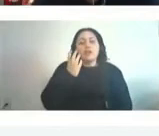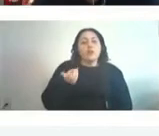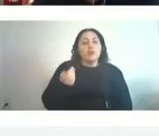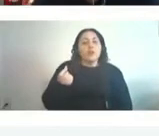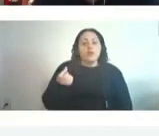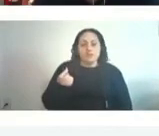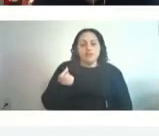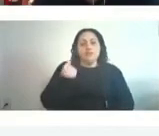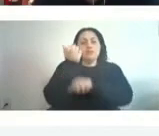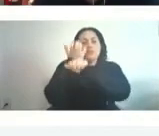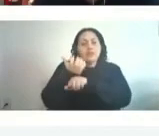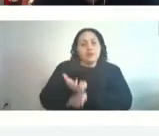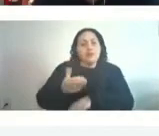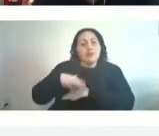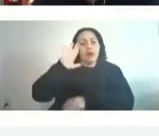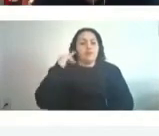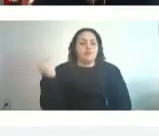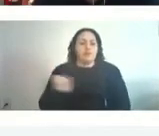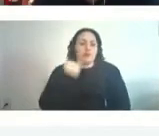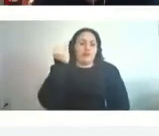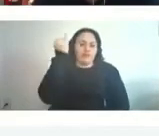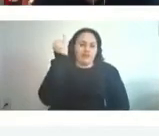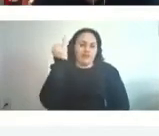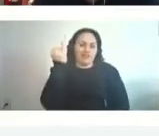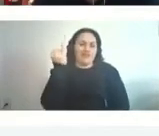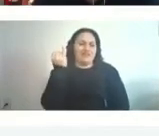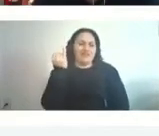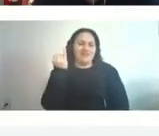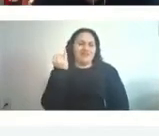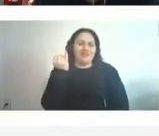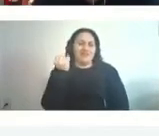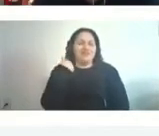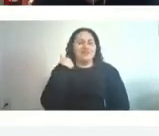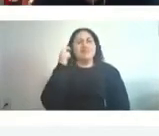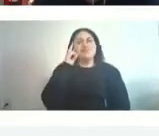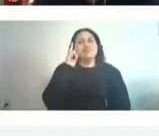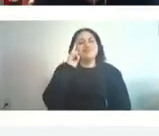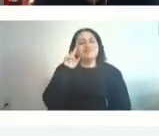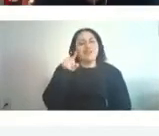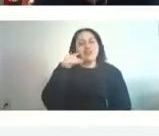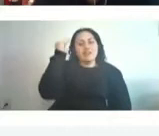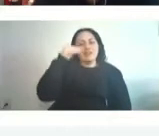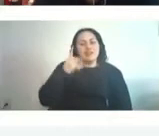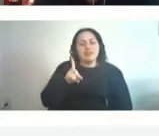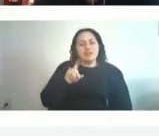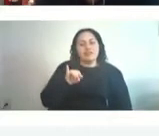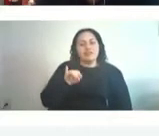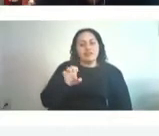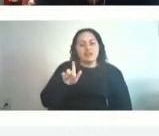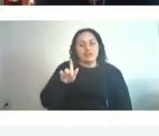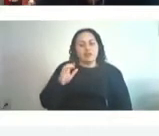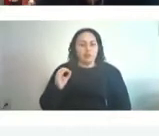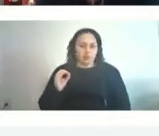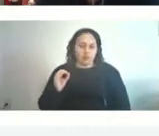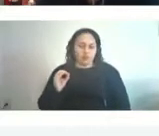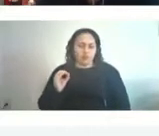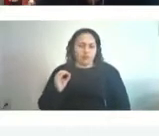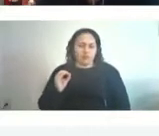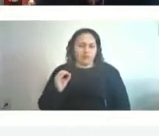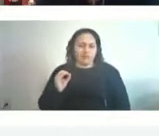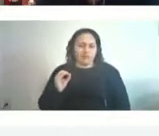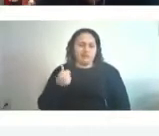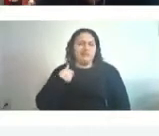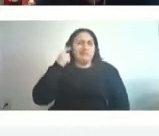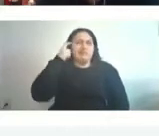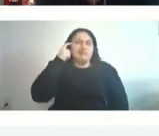quantitativamente disciplinas mais importantes. Fico olhando um pouco a experiência do Diego, né? Quem na escola